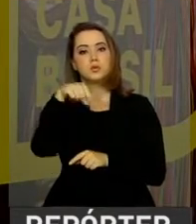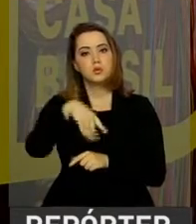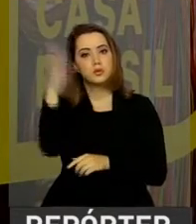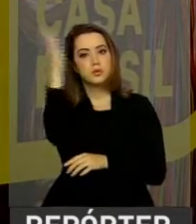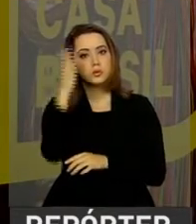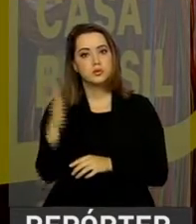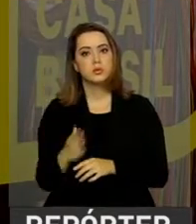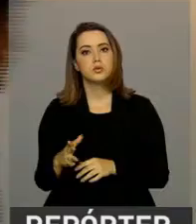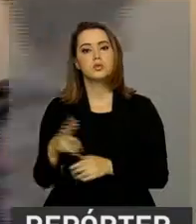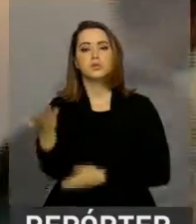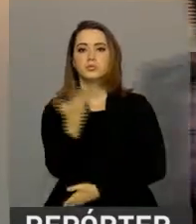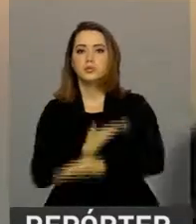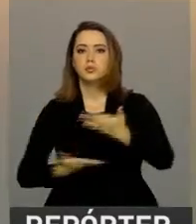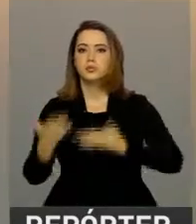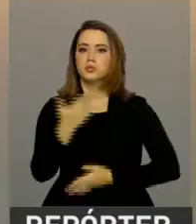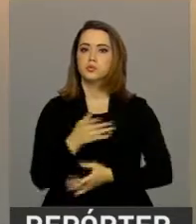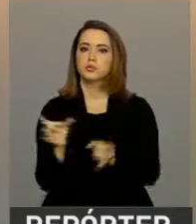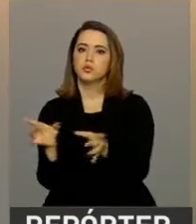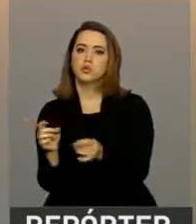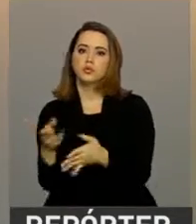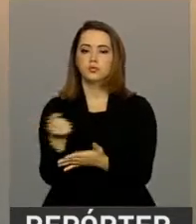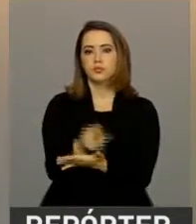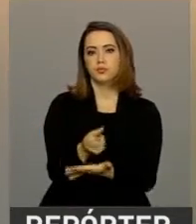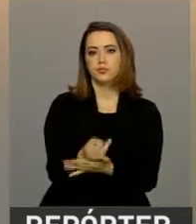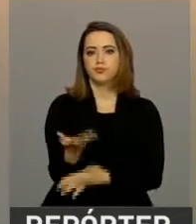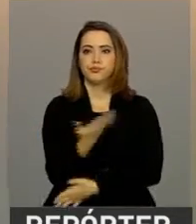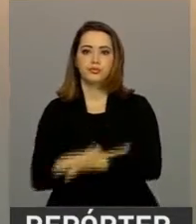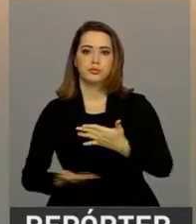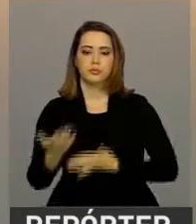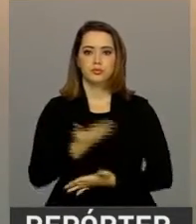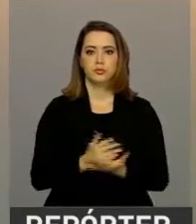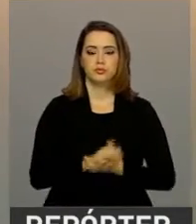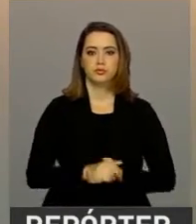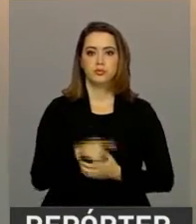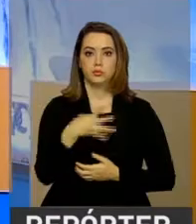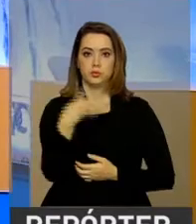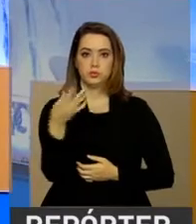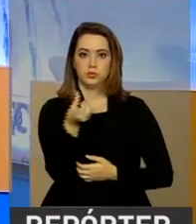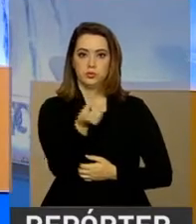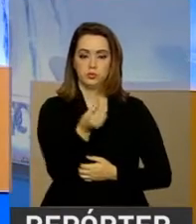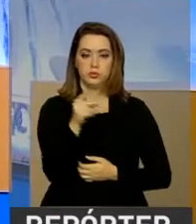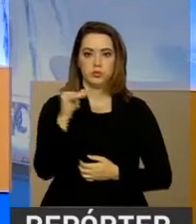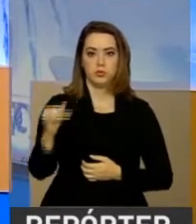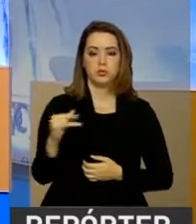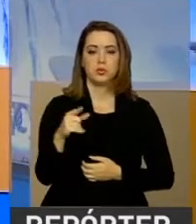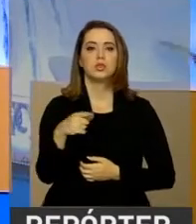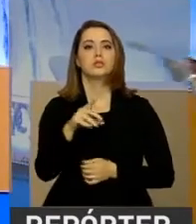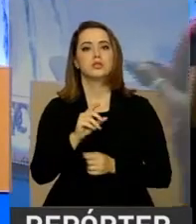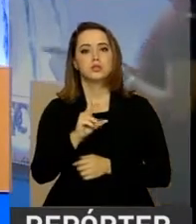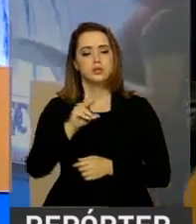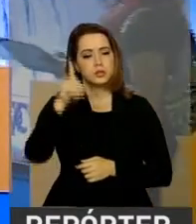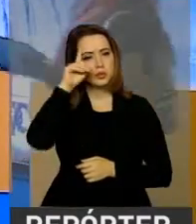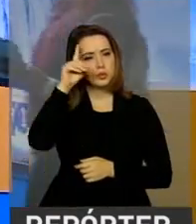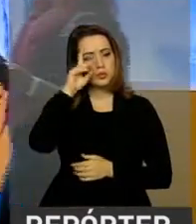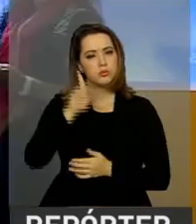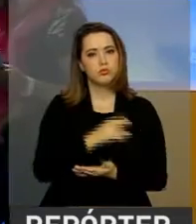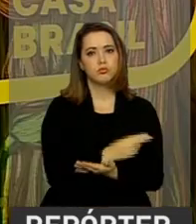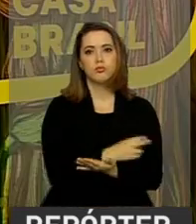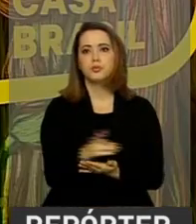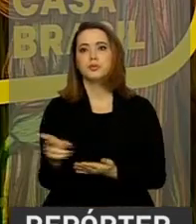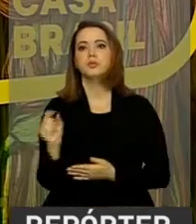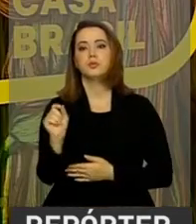em realização de negócios. Vão ser 46 dias seguidos de programação até o dia 18 de setembro.